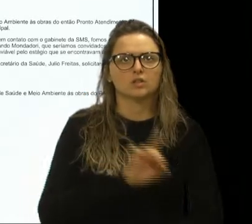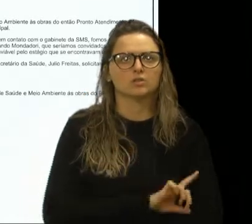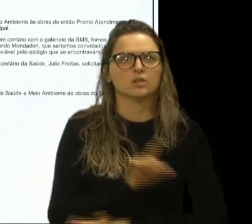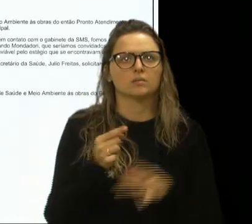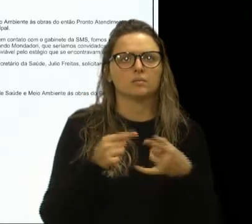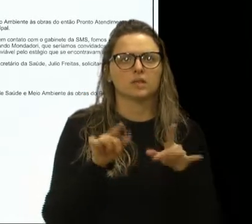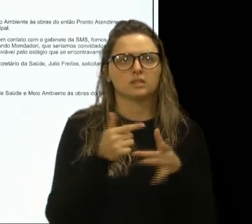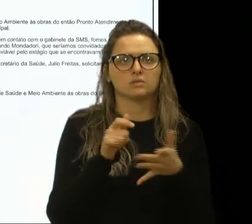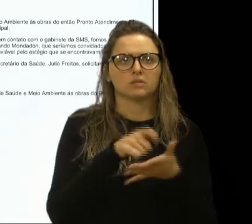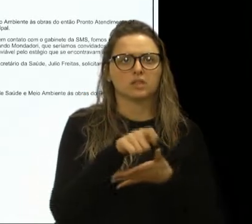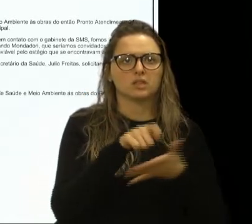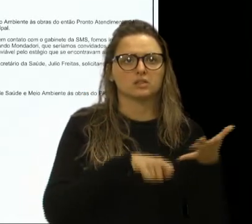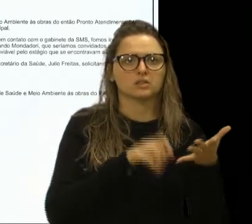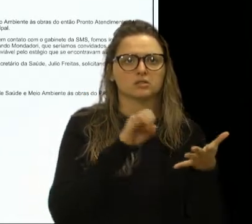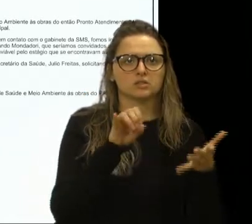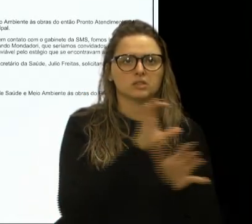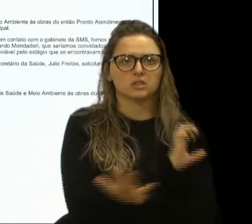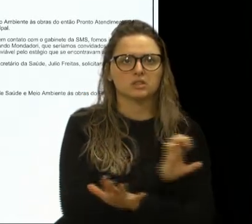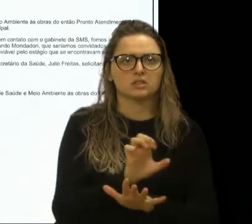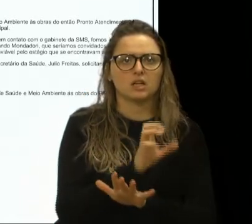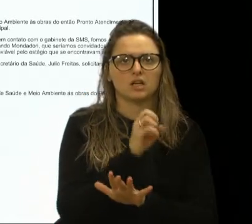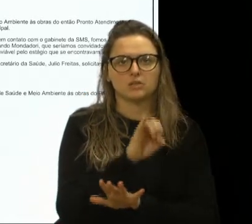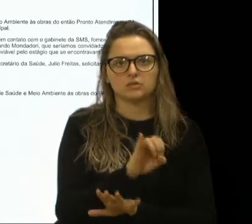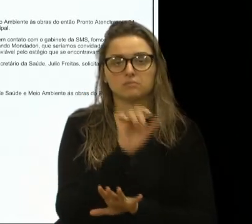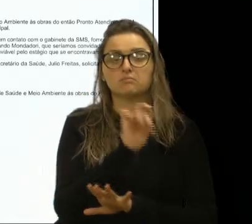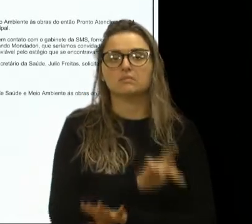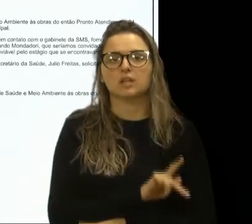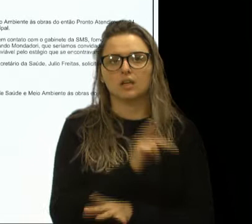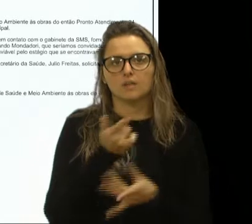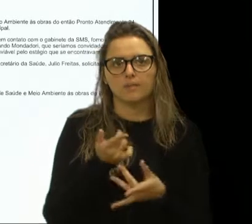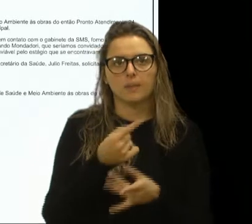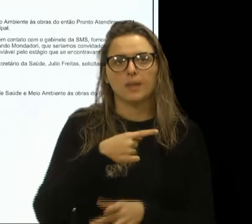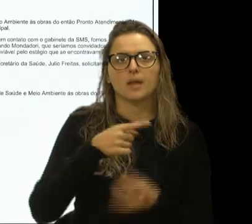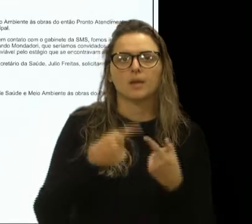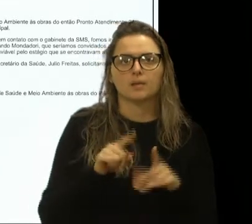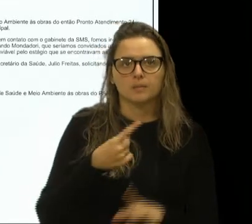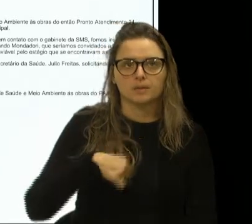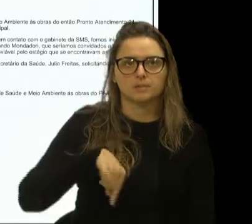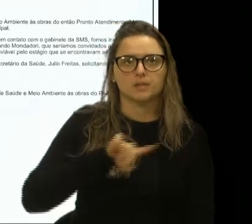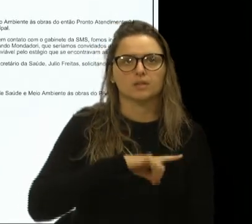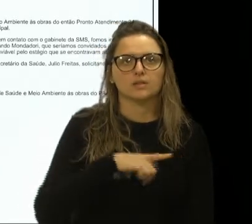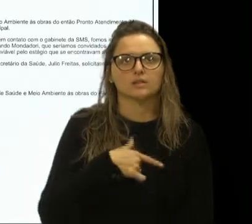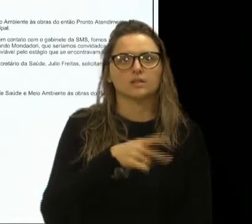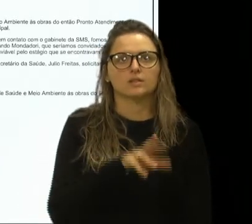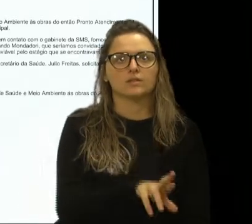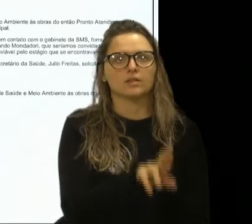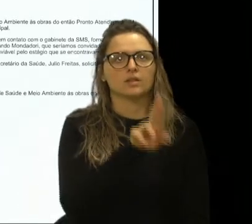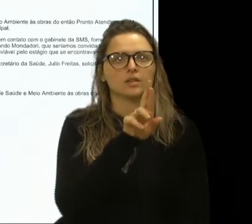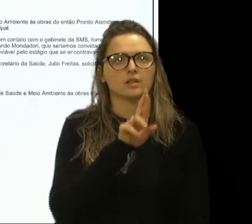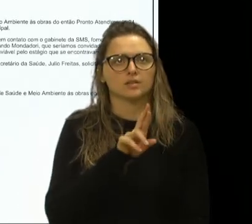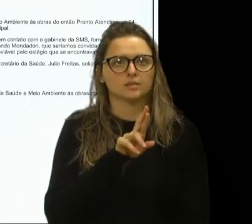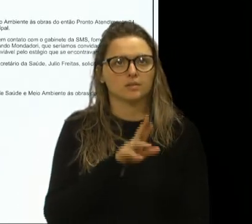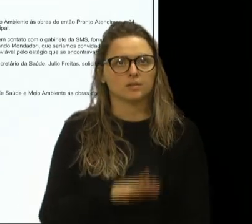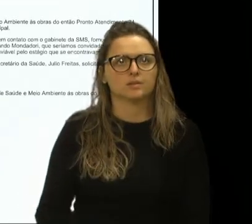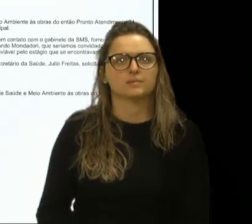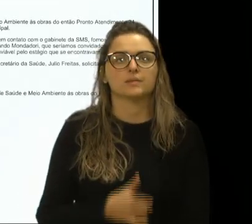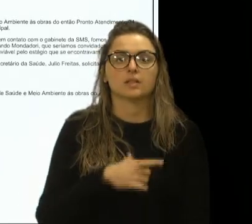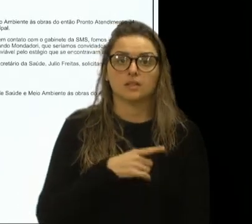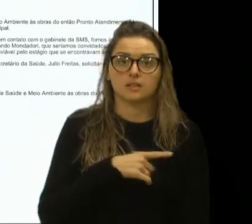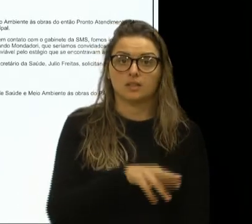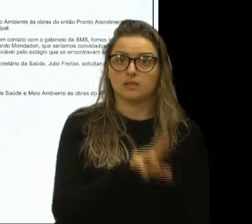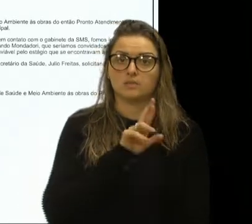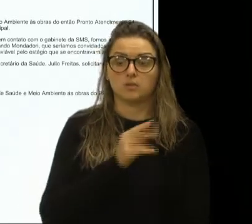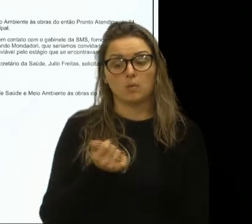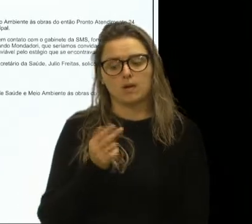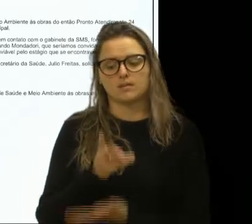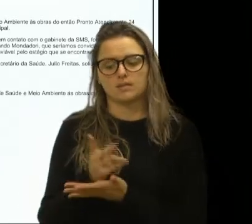Mas a assinatura, não sei se foi um estagiário ou alguém. Mas para nós, ficamos contentes, tem resposta. Tem resposta, porque normalmente